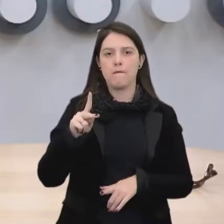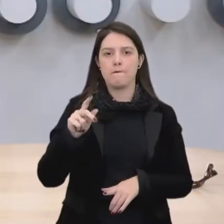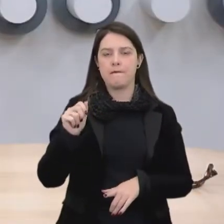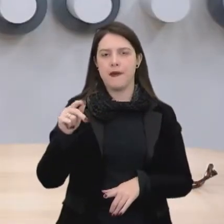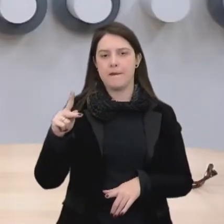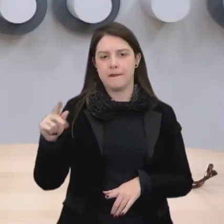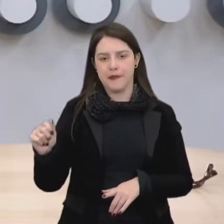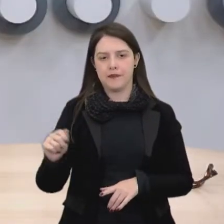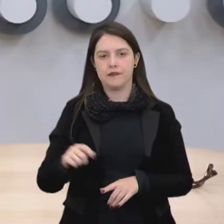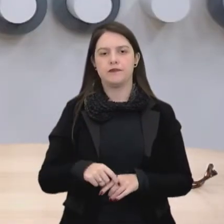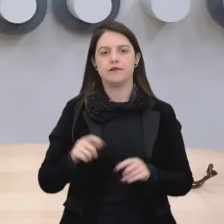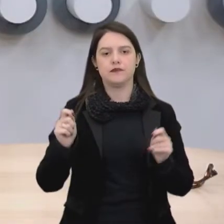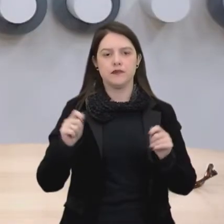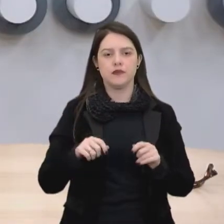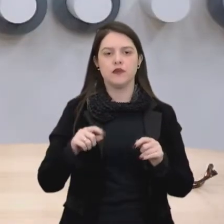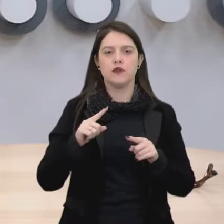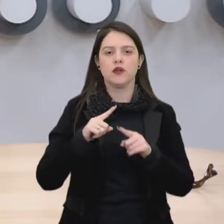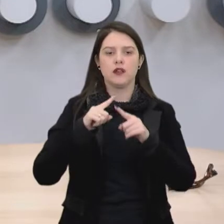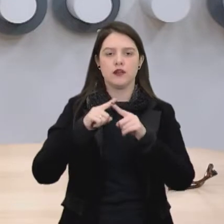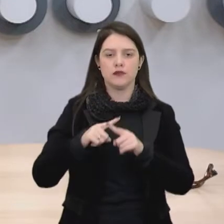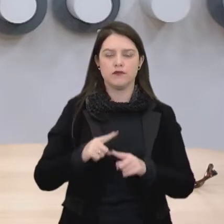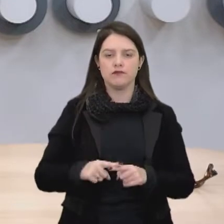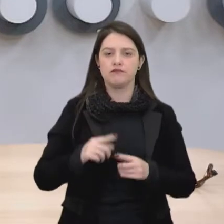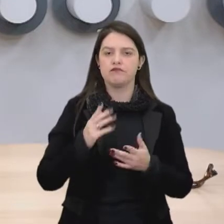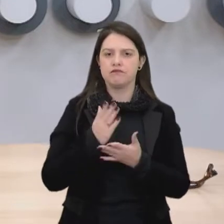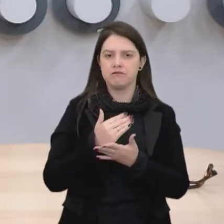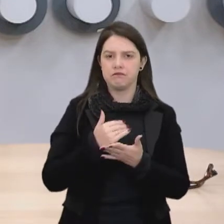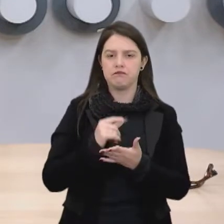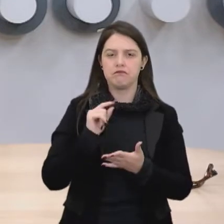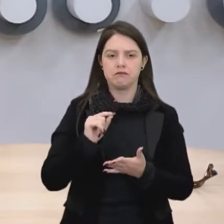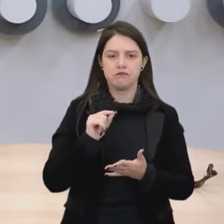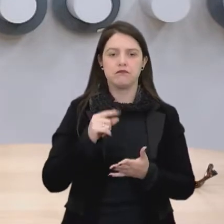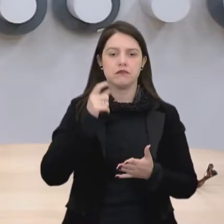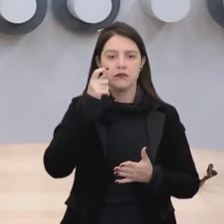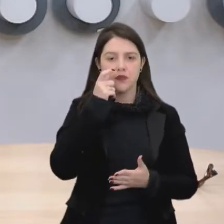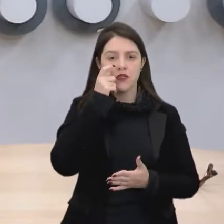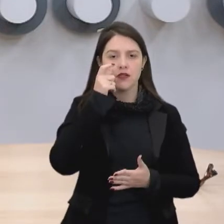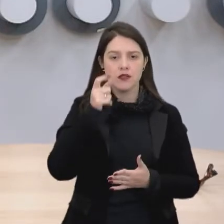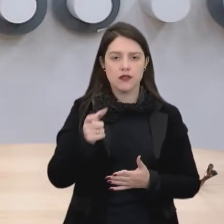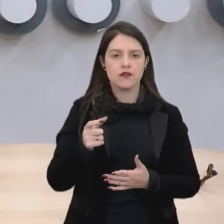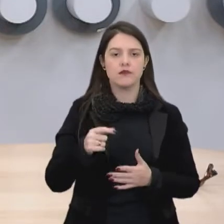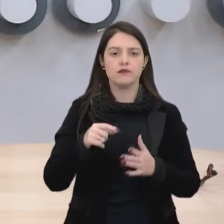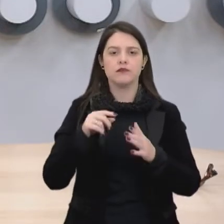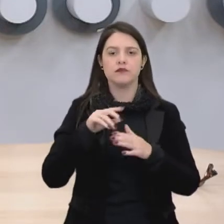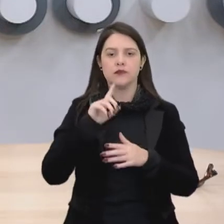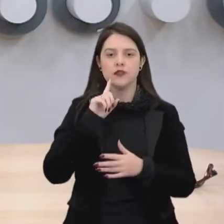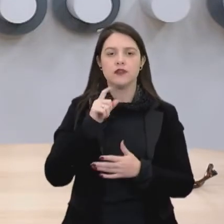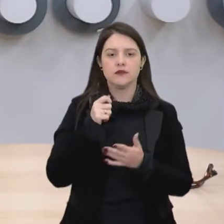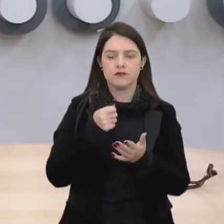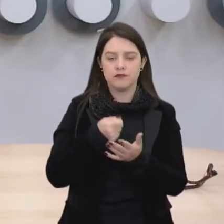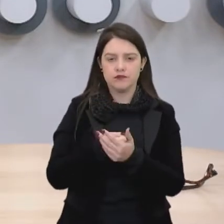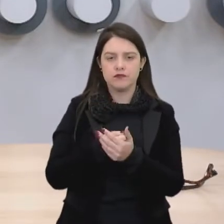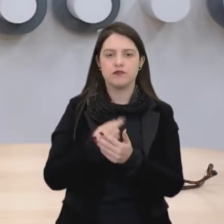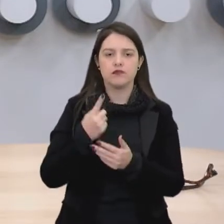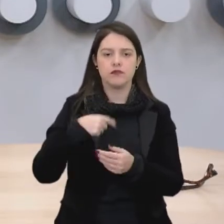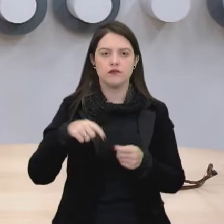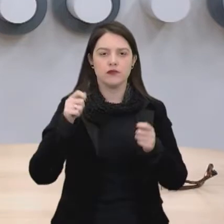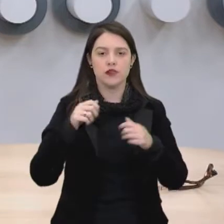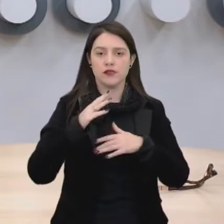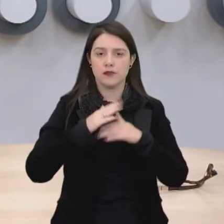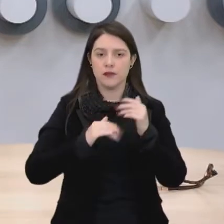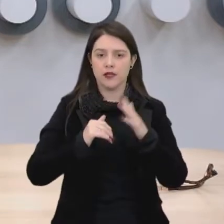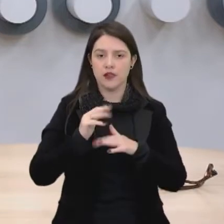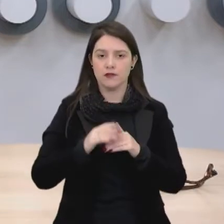Divide Multiplica, né? E aí vocês podem ver aí, quem tiver interesse, da descrição dessas